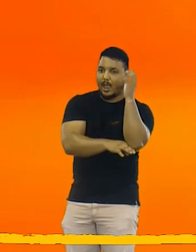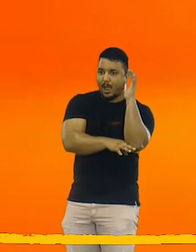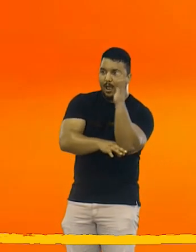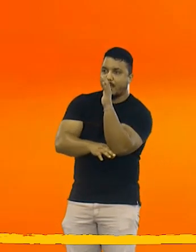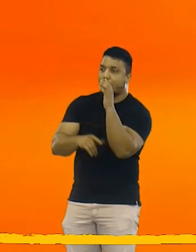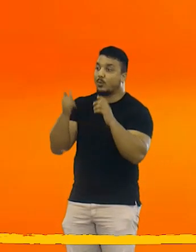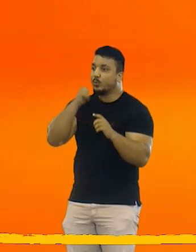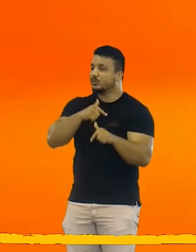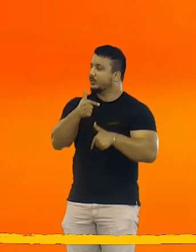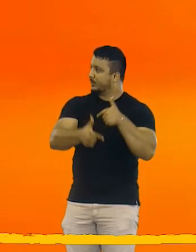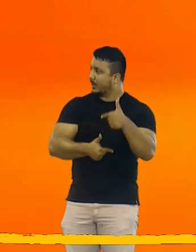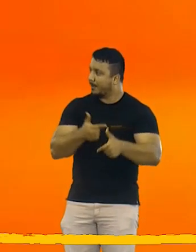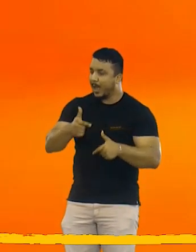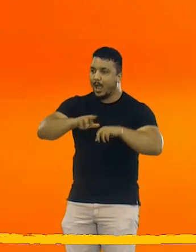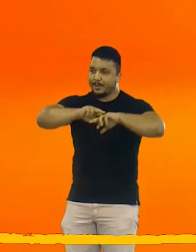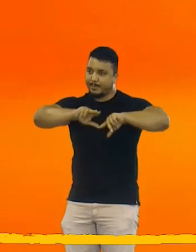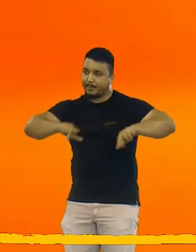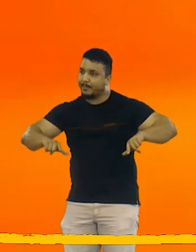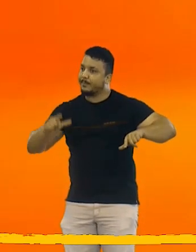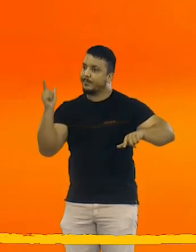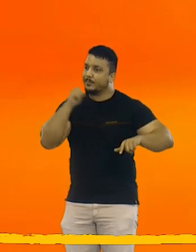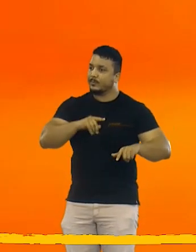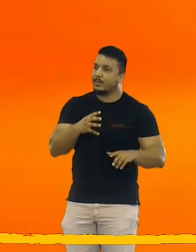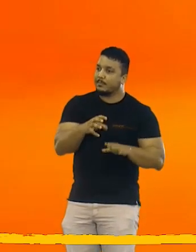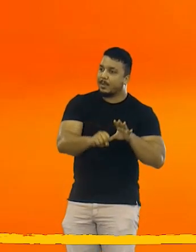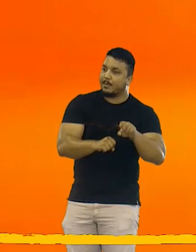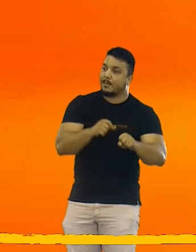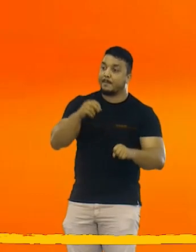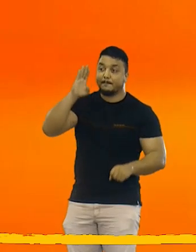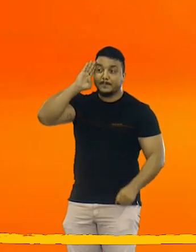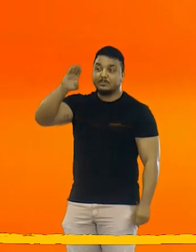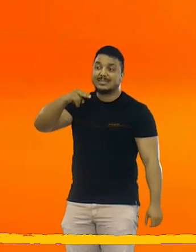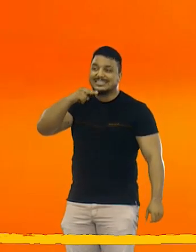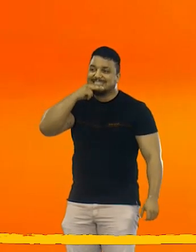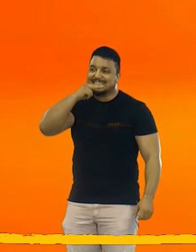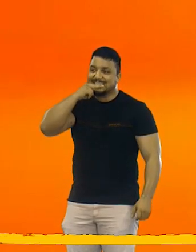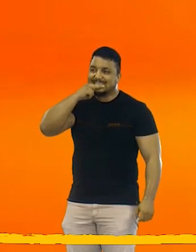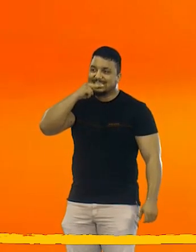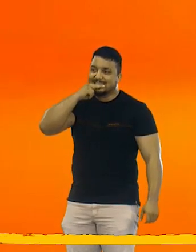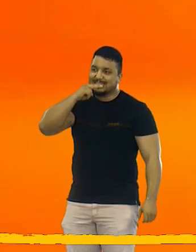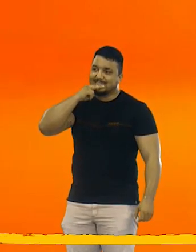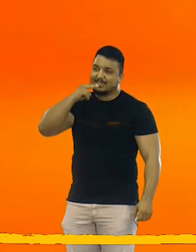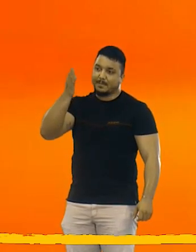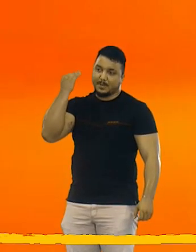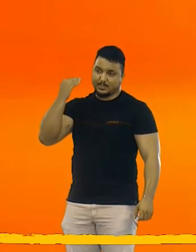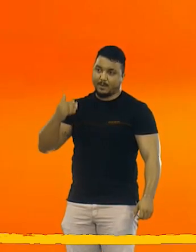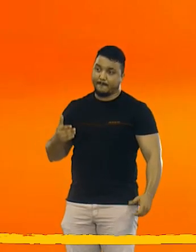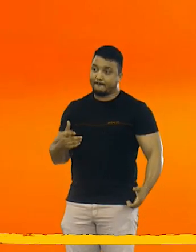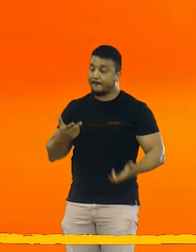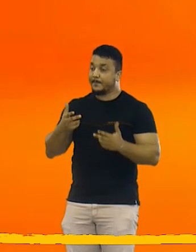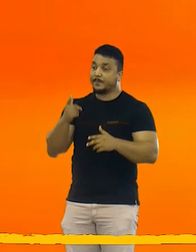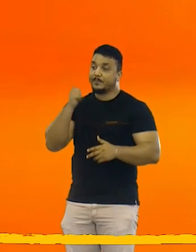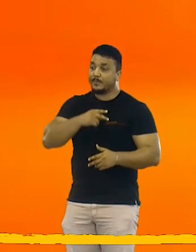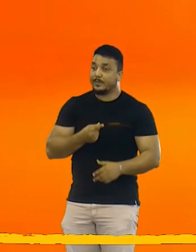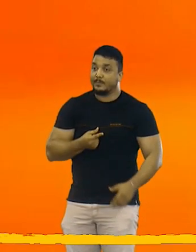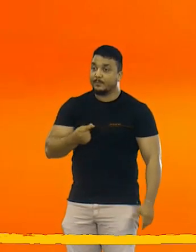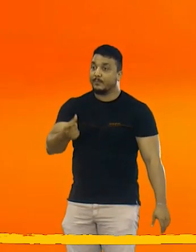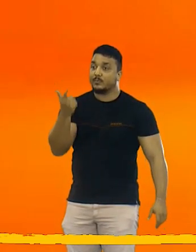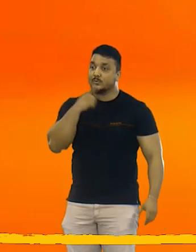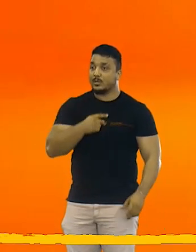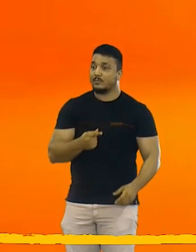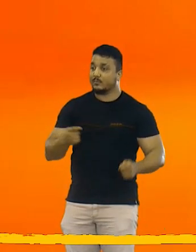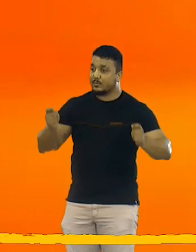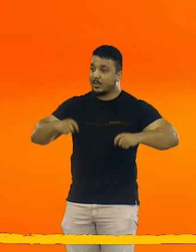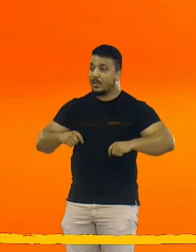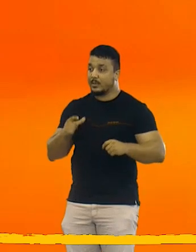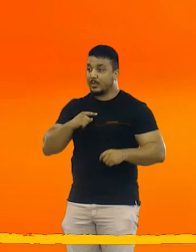para arranjar trabalho, né, na colheita da cana-de-açúcar. Tudo bem? E vai sobreviver um tempo por lá.